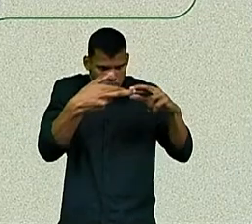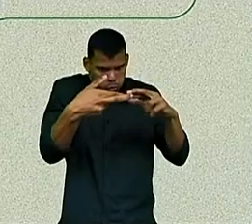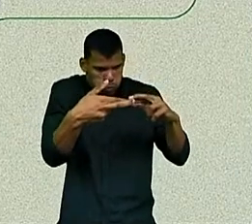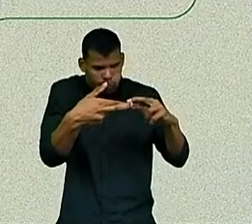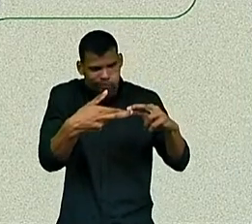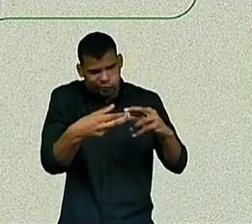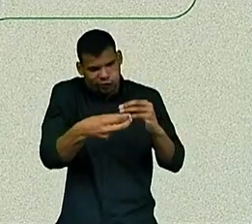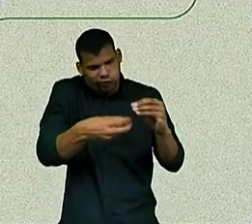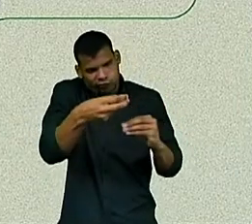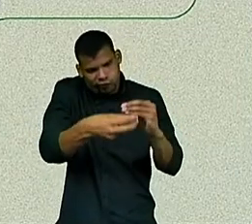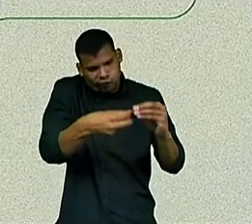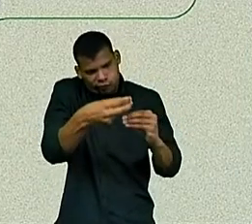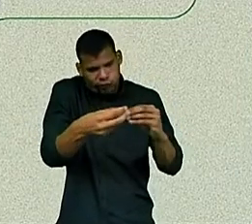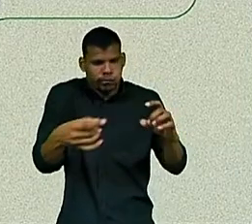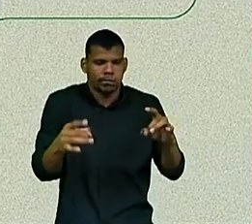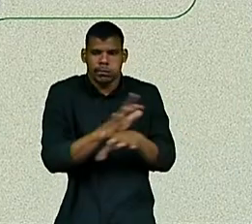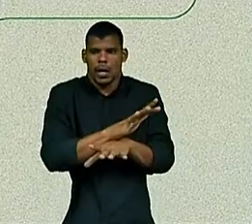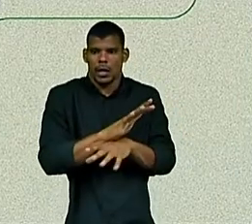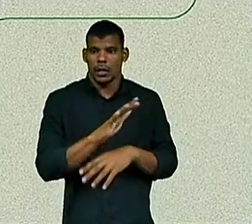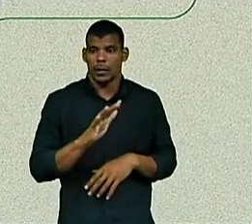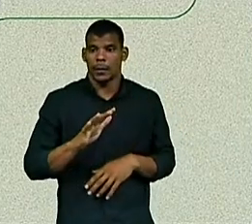para isso oi